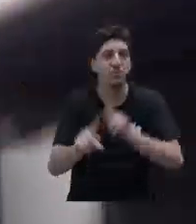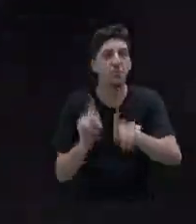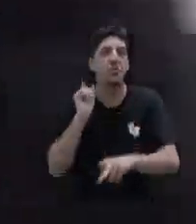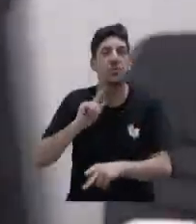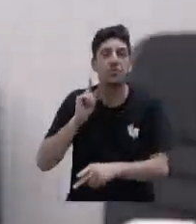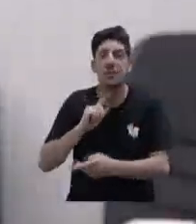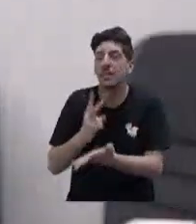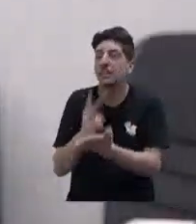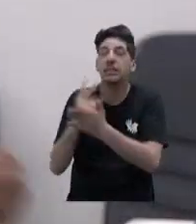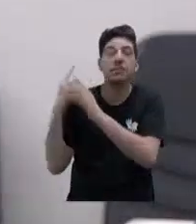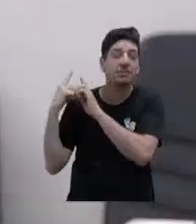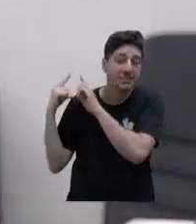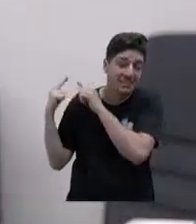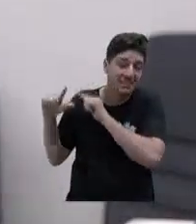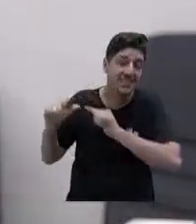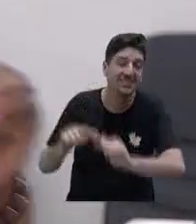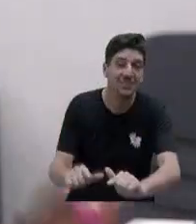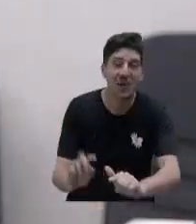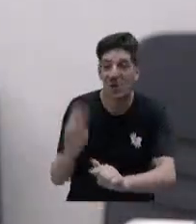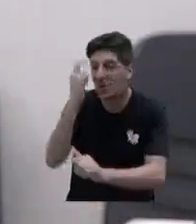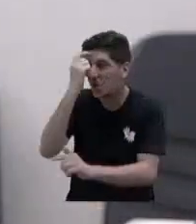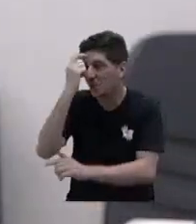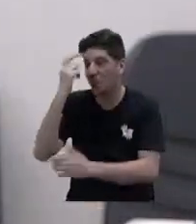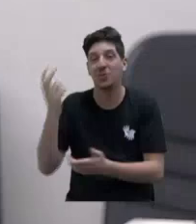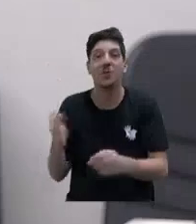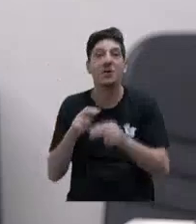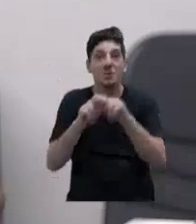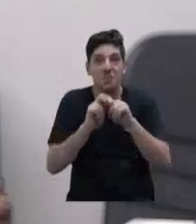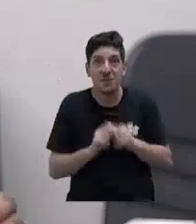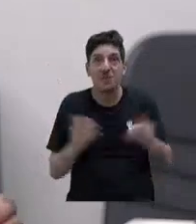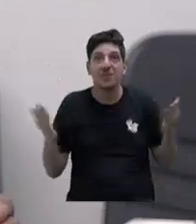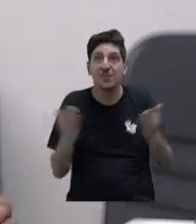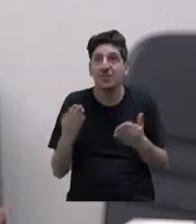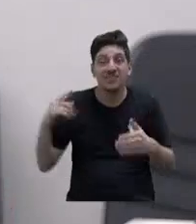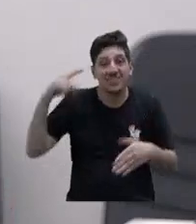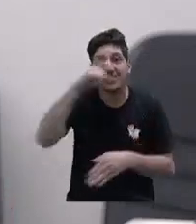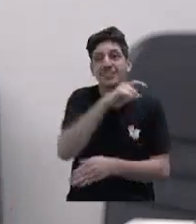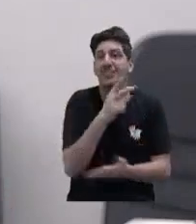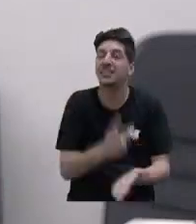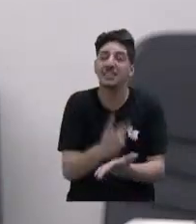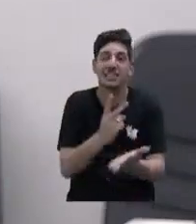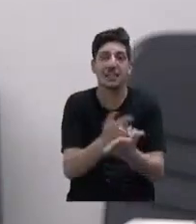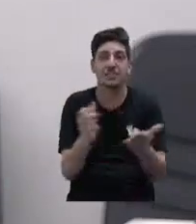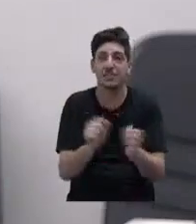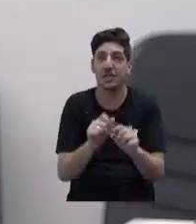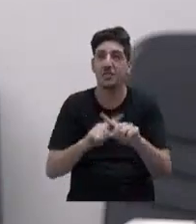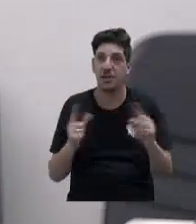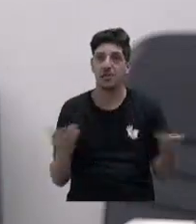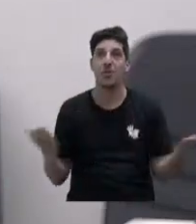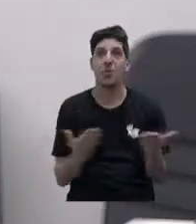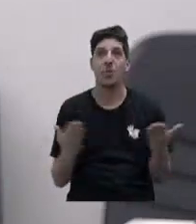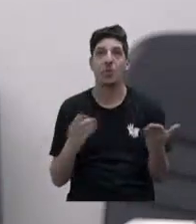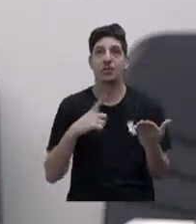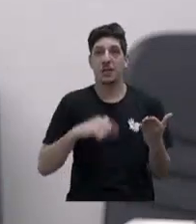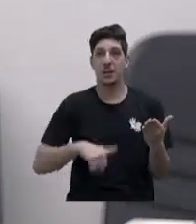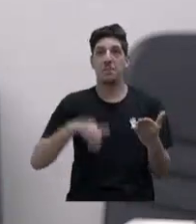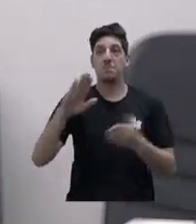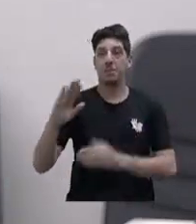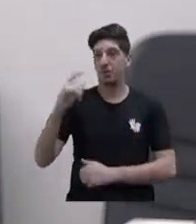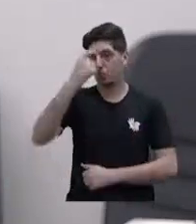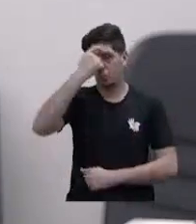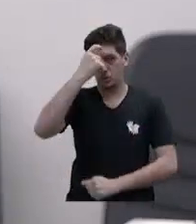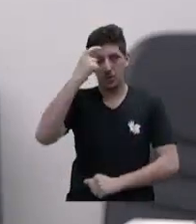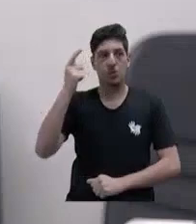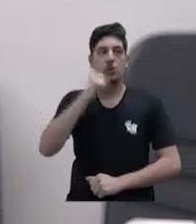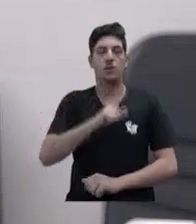Estado. E é por isso que é tão desafiador cadastrar agora, porque eles sempre fizeram. Hoje a gente tem mais consciência